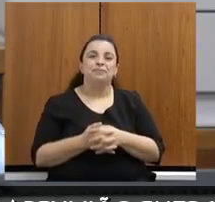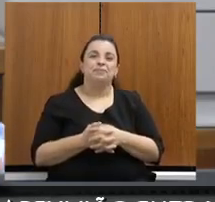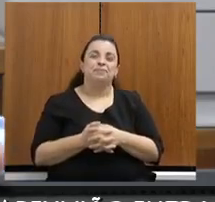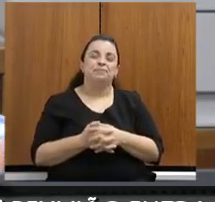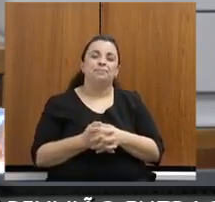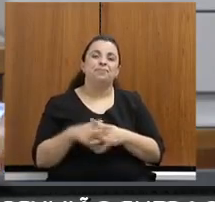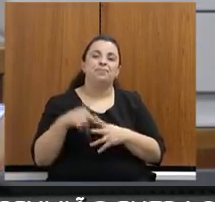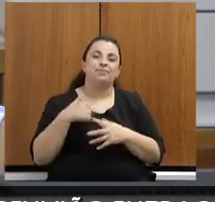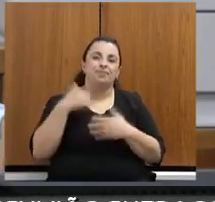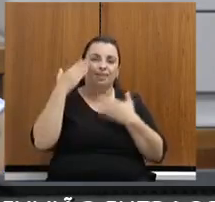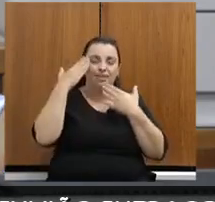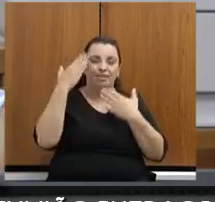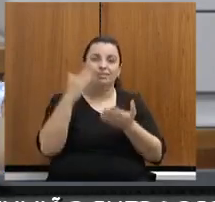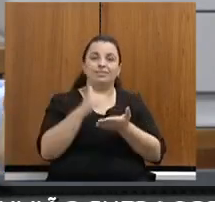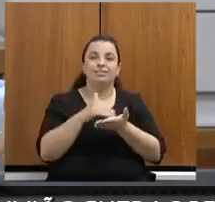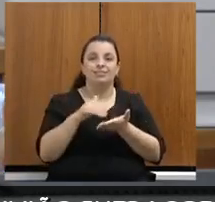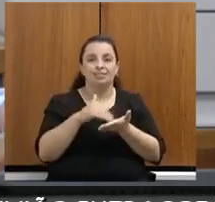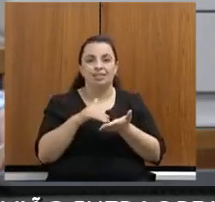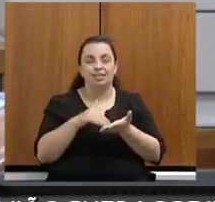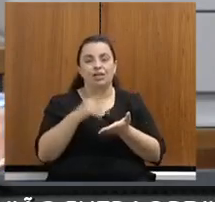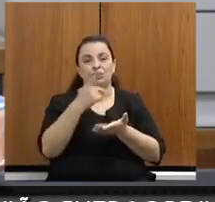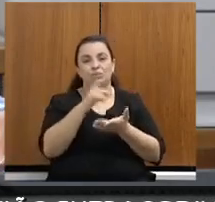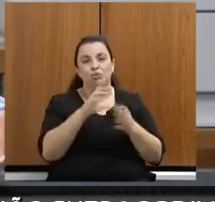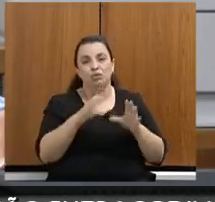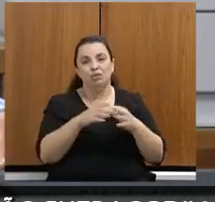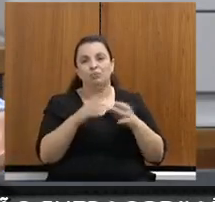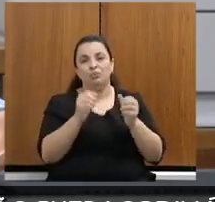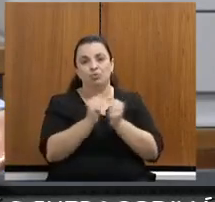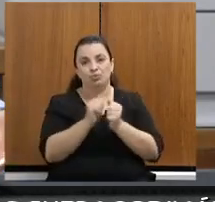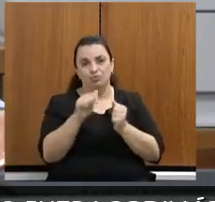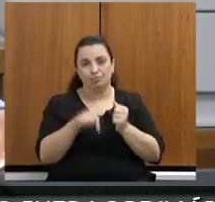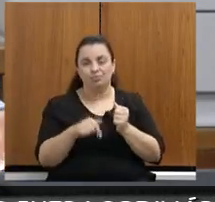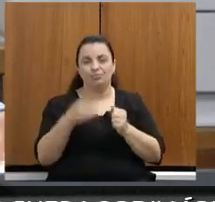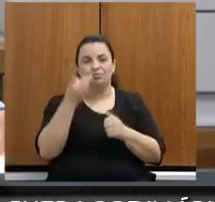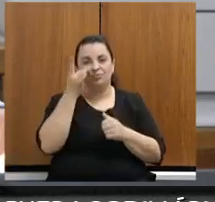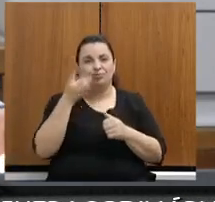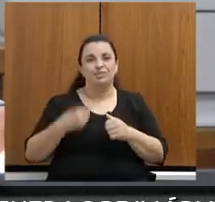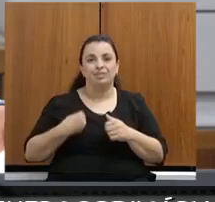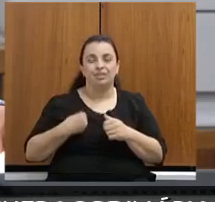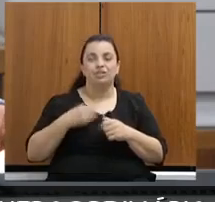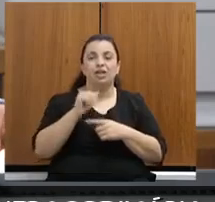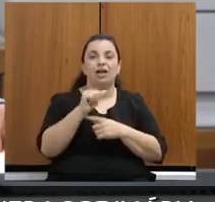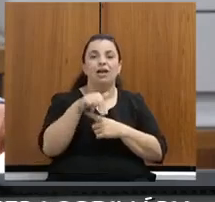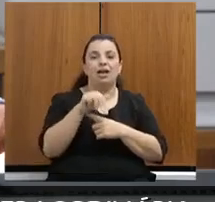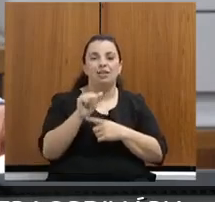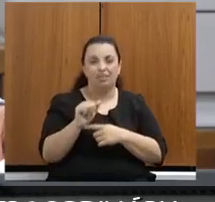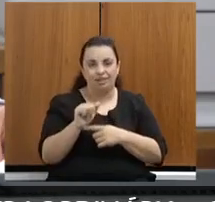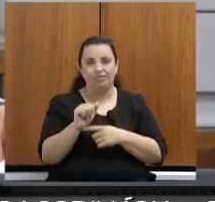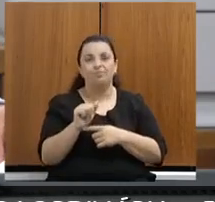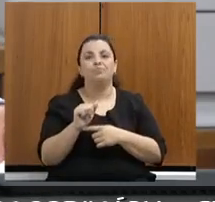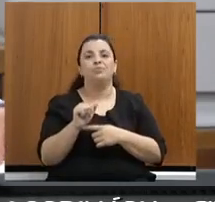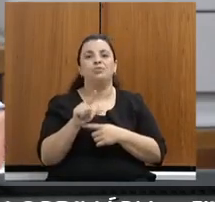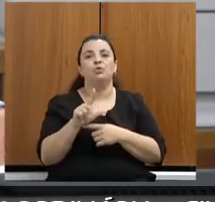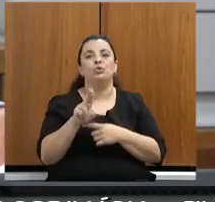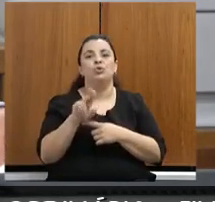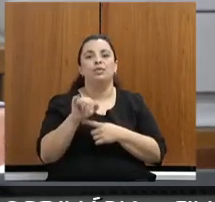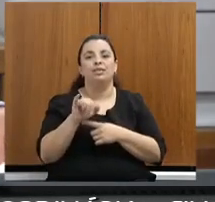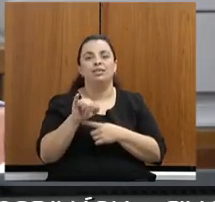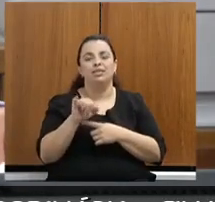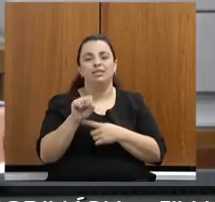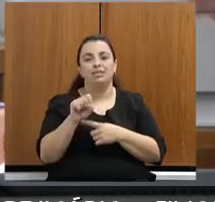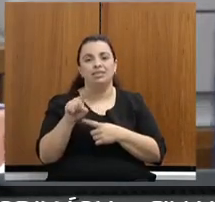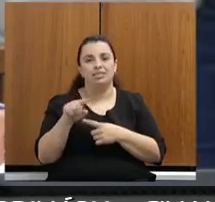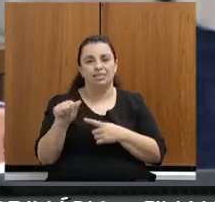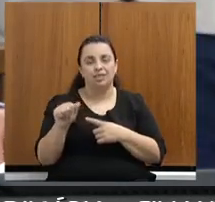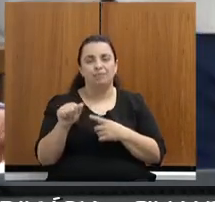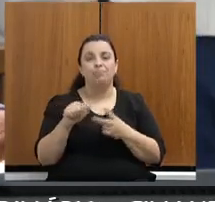quero agradecer secretário a equipe do Senhor que está aqui é a Ana Luiza o nosso